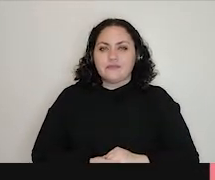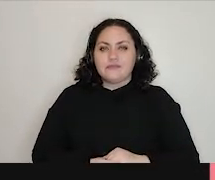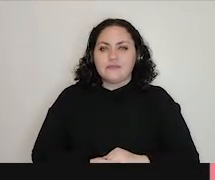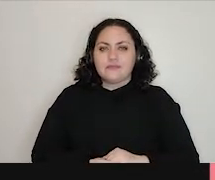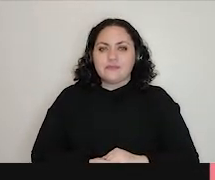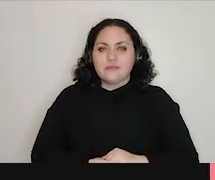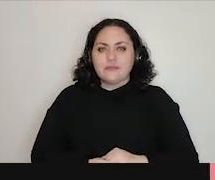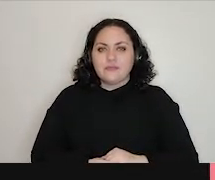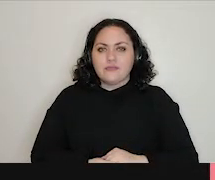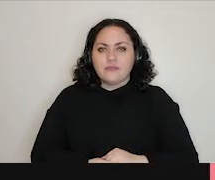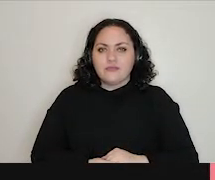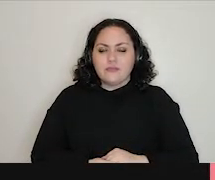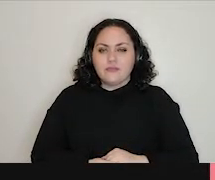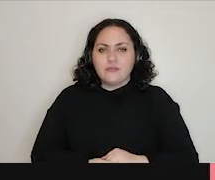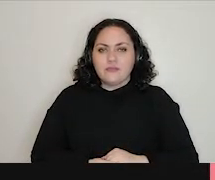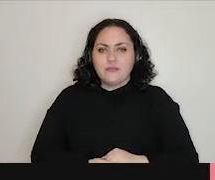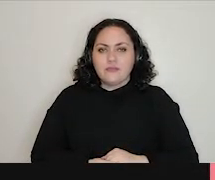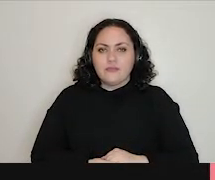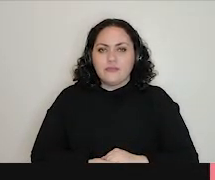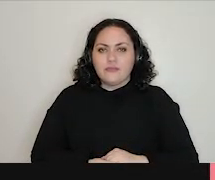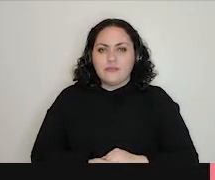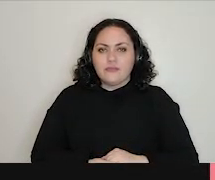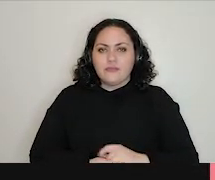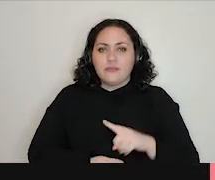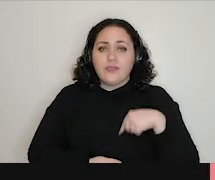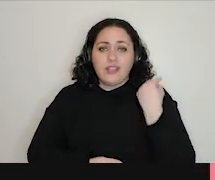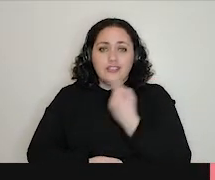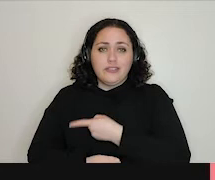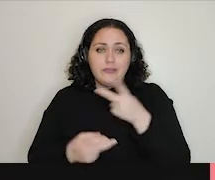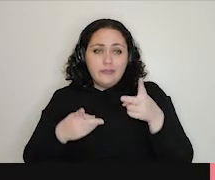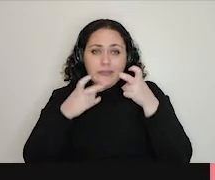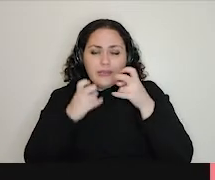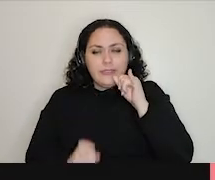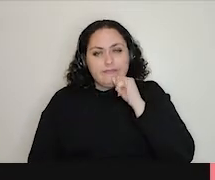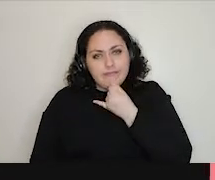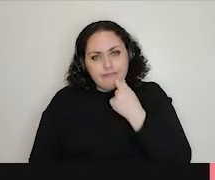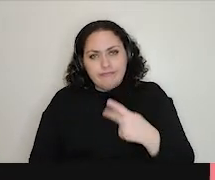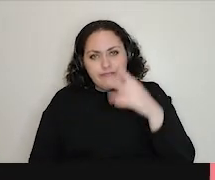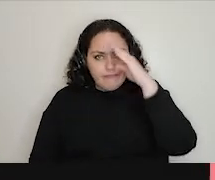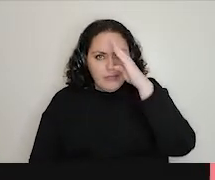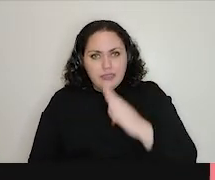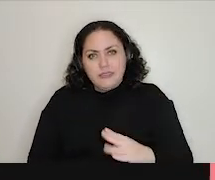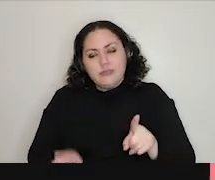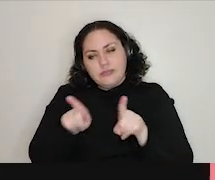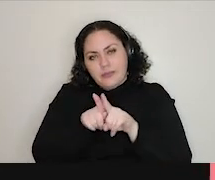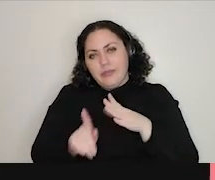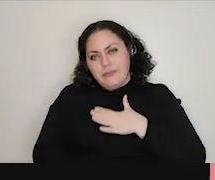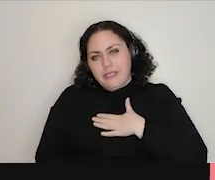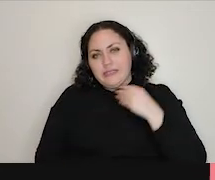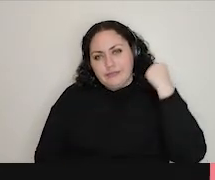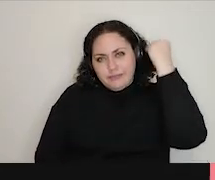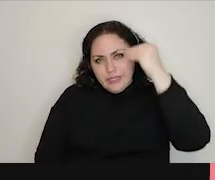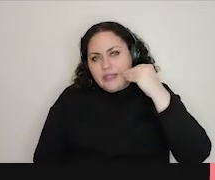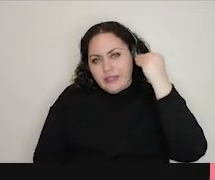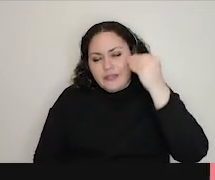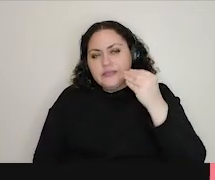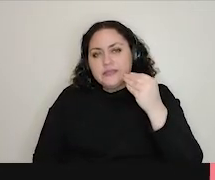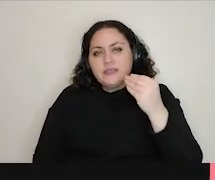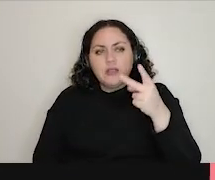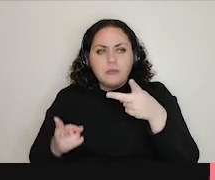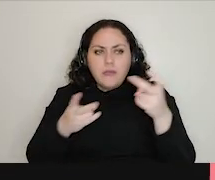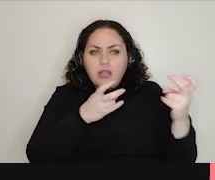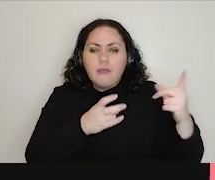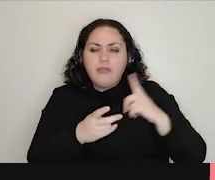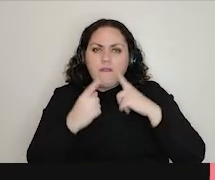a gente consegue ver, infelizmente, no Brasil, e especialmente pensando na minha vivência, toda uma série de